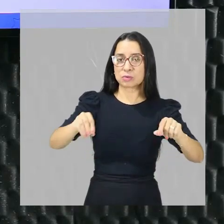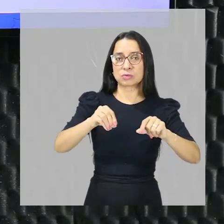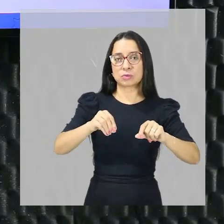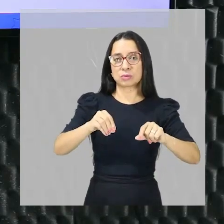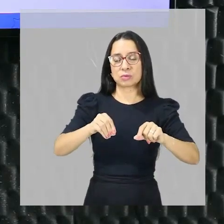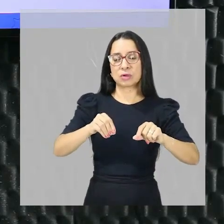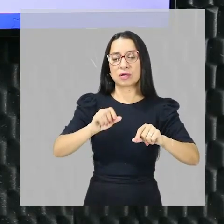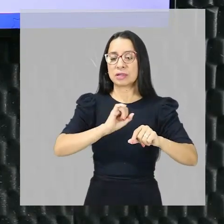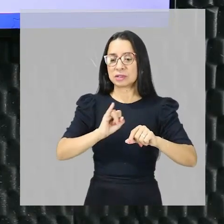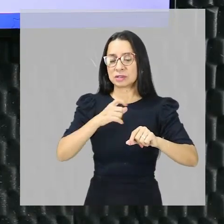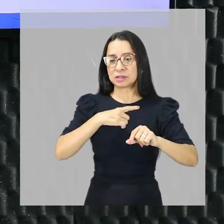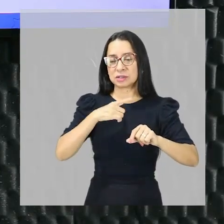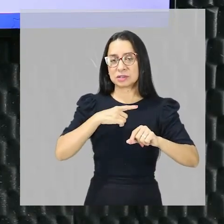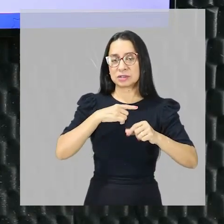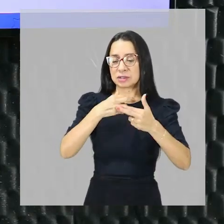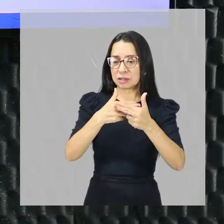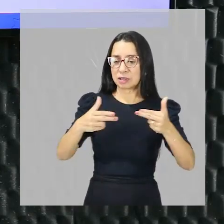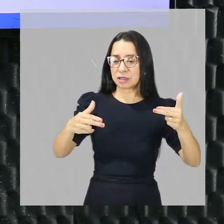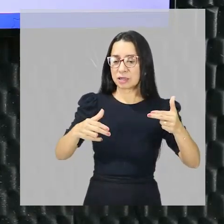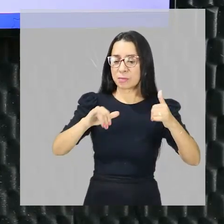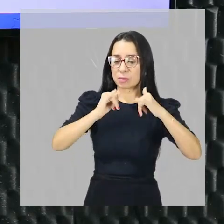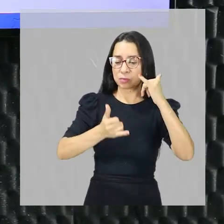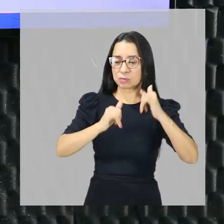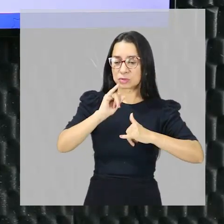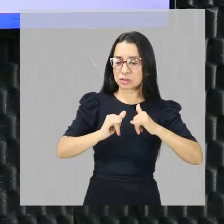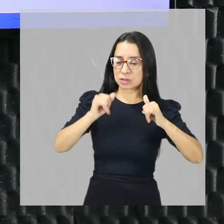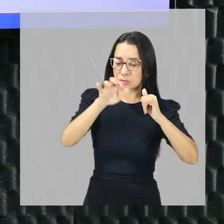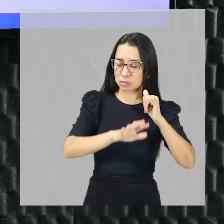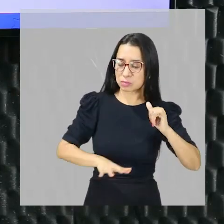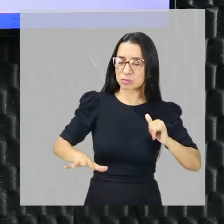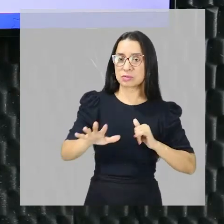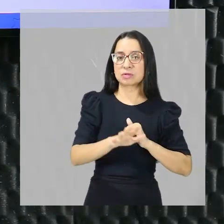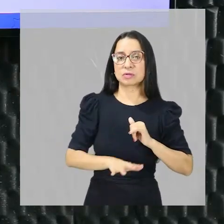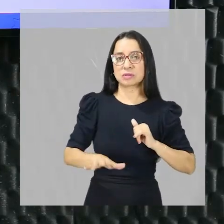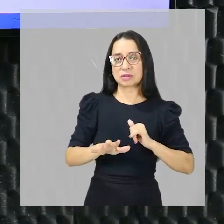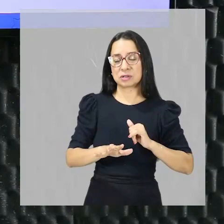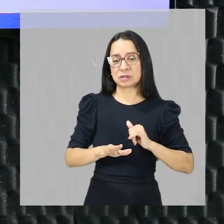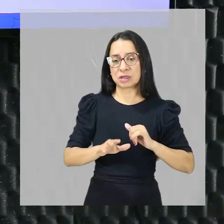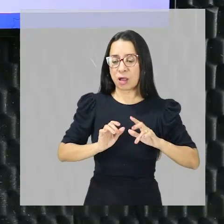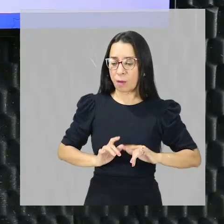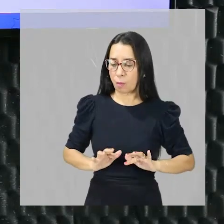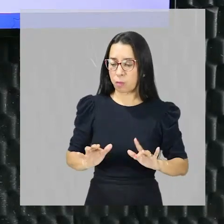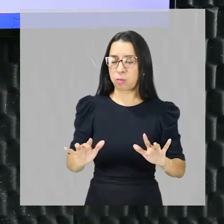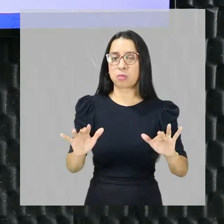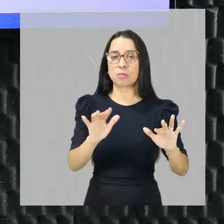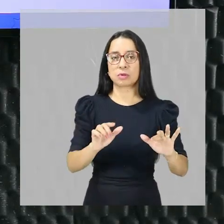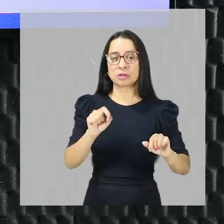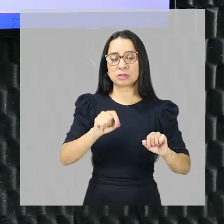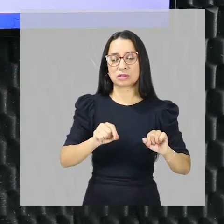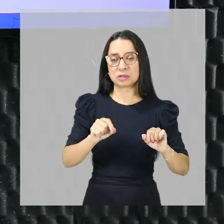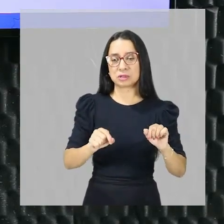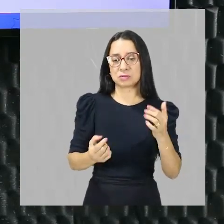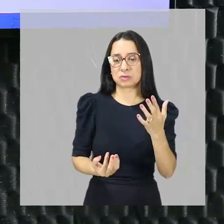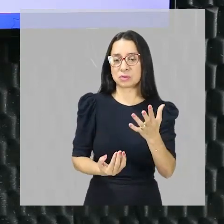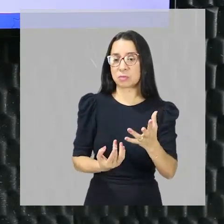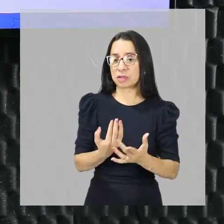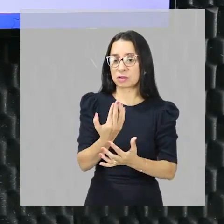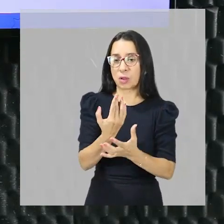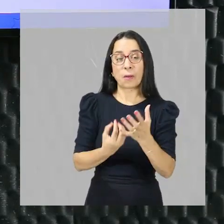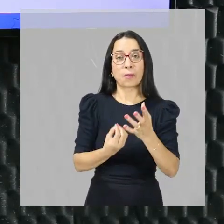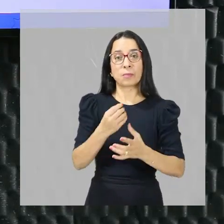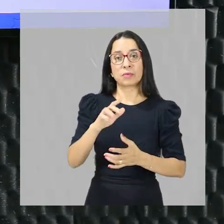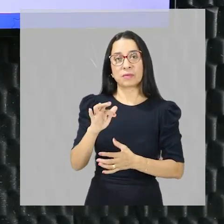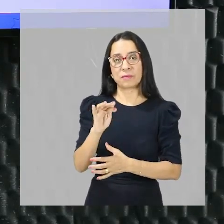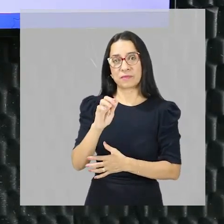nessa localidade, a tendência é que esses elementos químicos aumentem em quantidade e deixem esses solos naturalmente o quê? Mais férteis. Então a